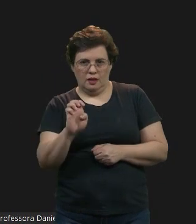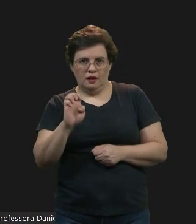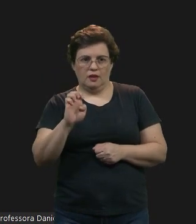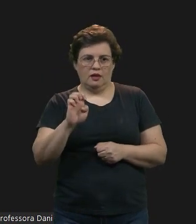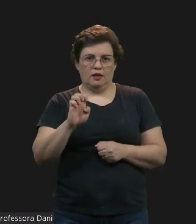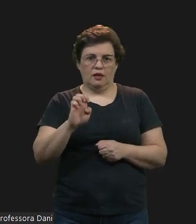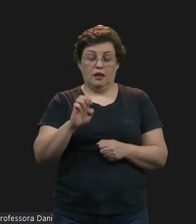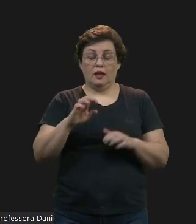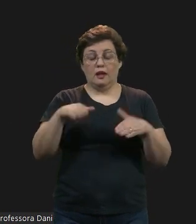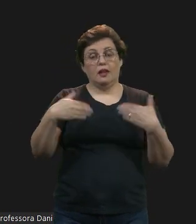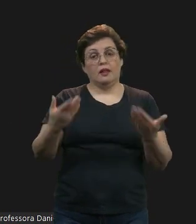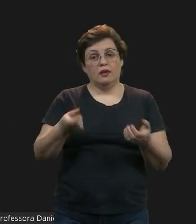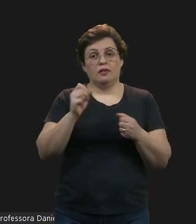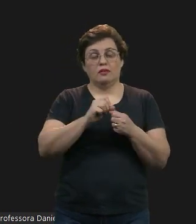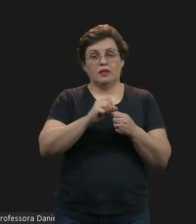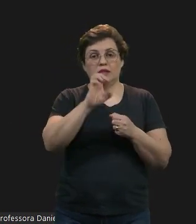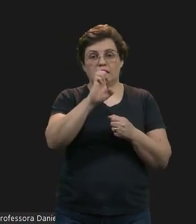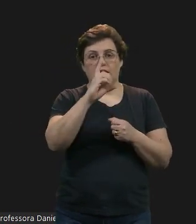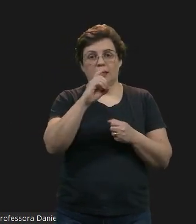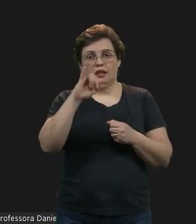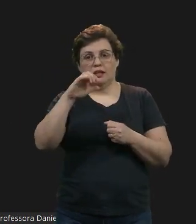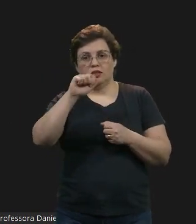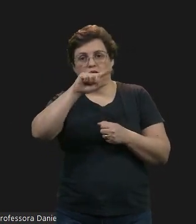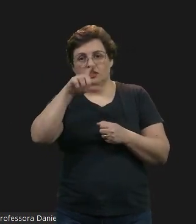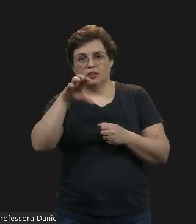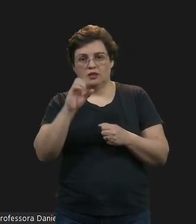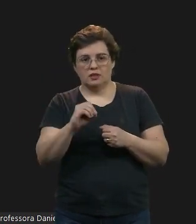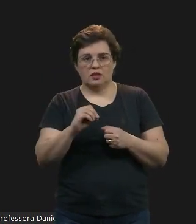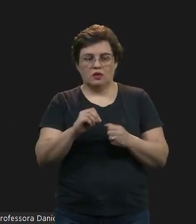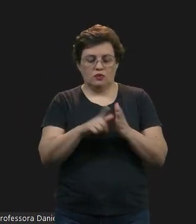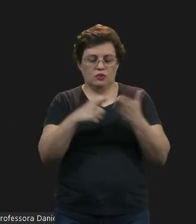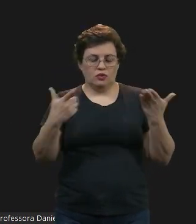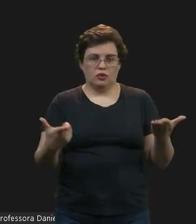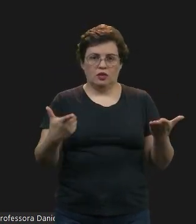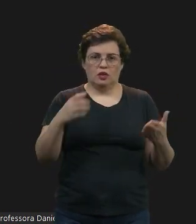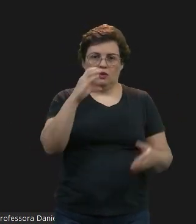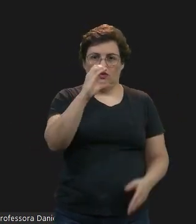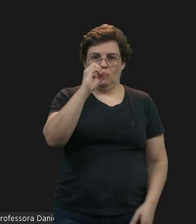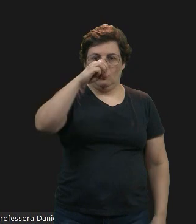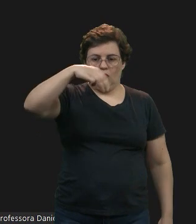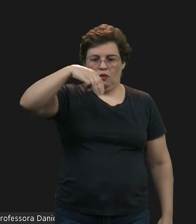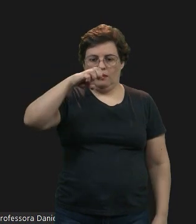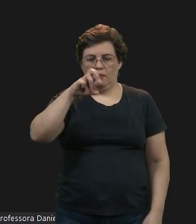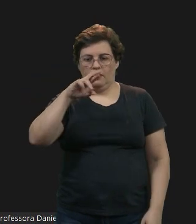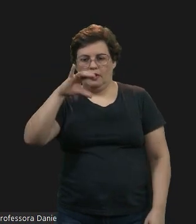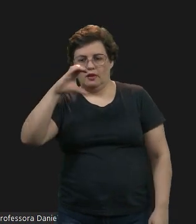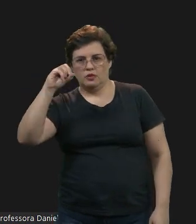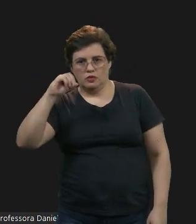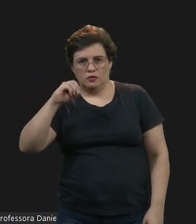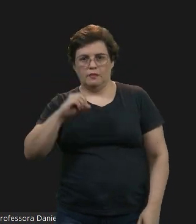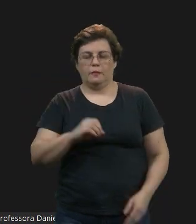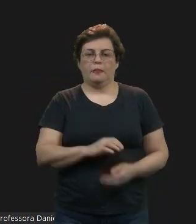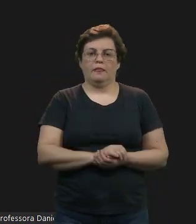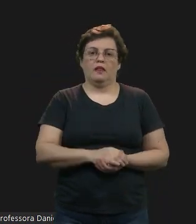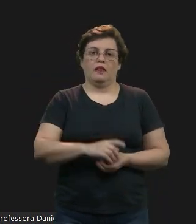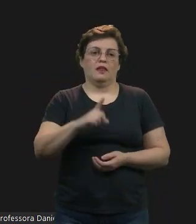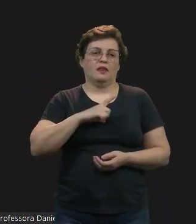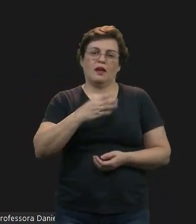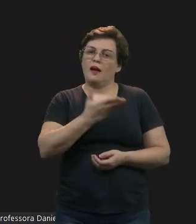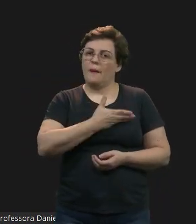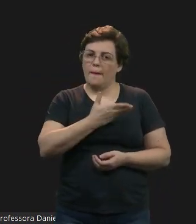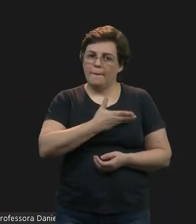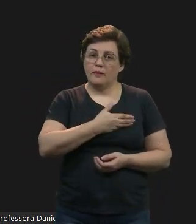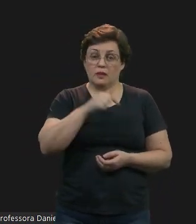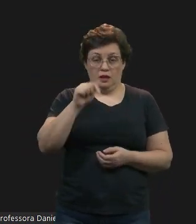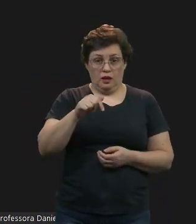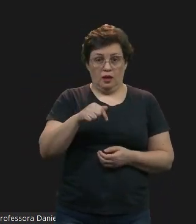na parte de esportes, do jornal O Comércio, onde fez amigos que o acompanharam durante toda a sua trajetória. E aqui eu quero